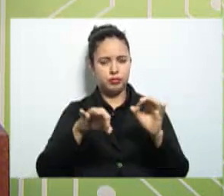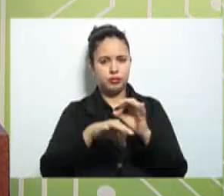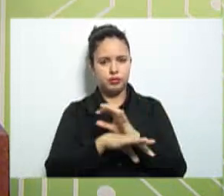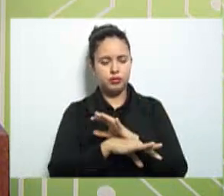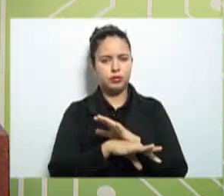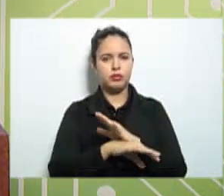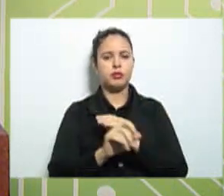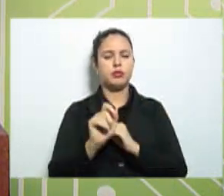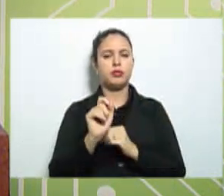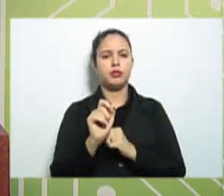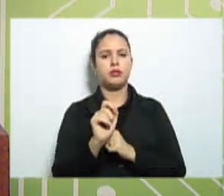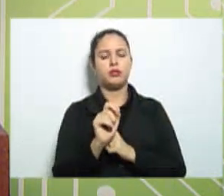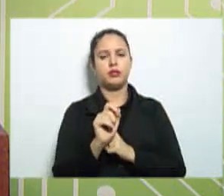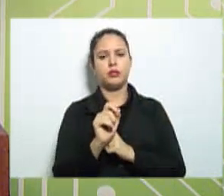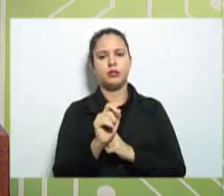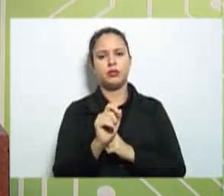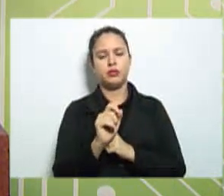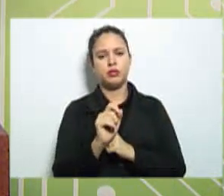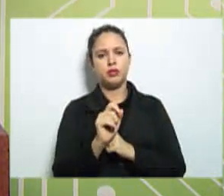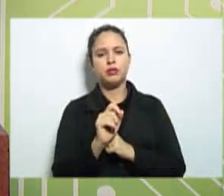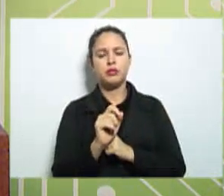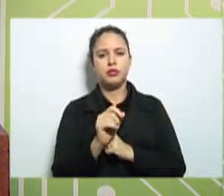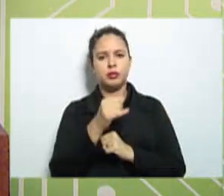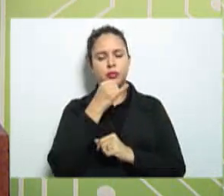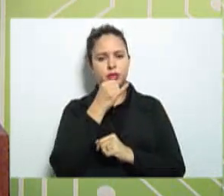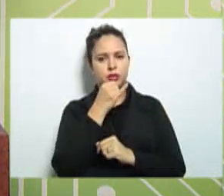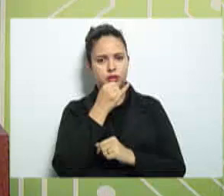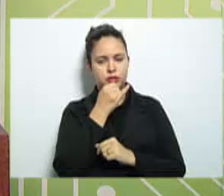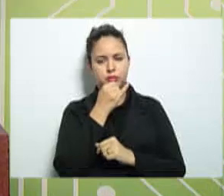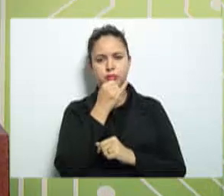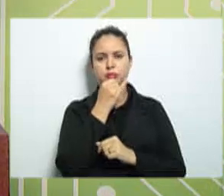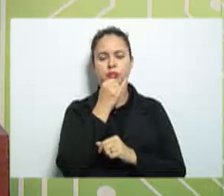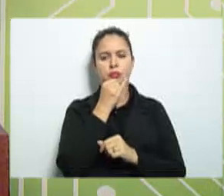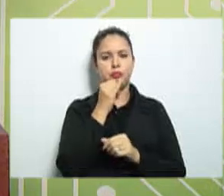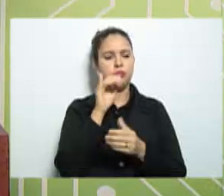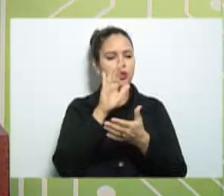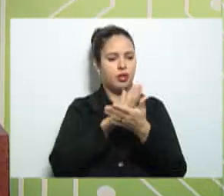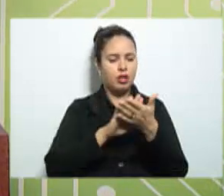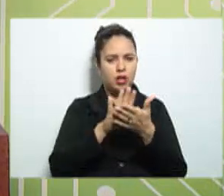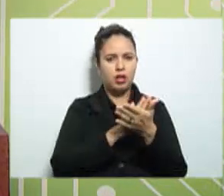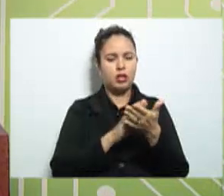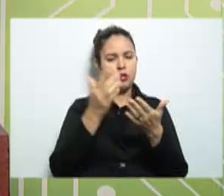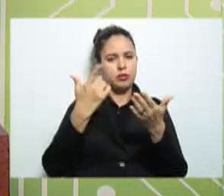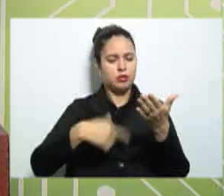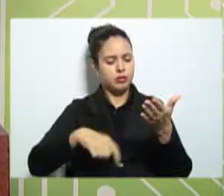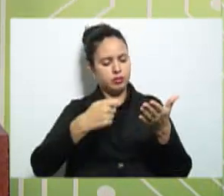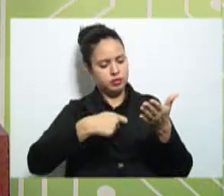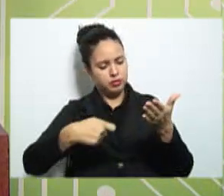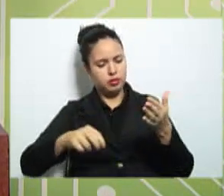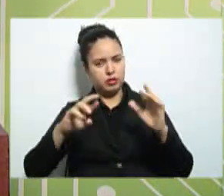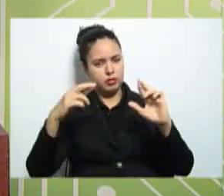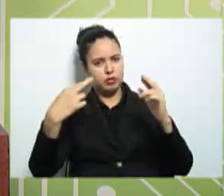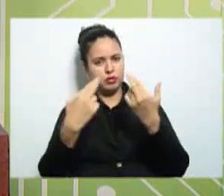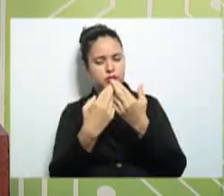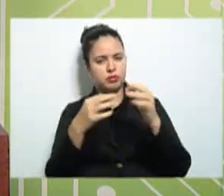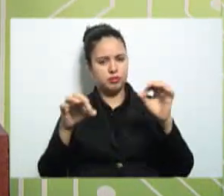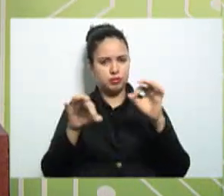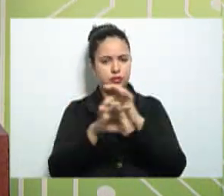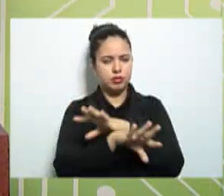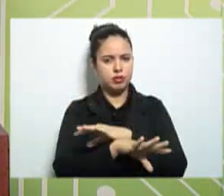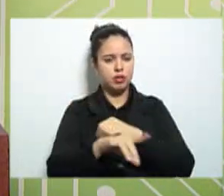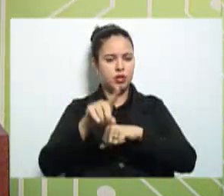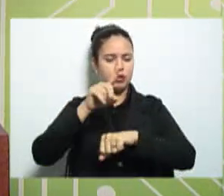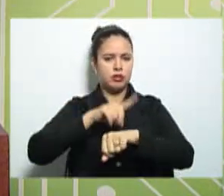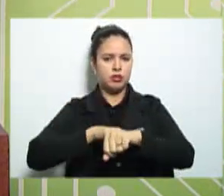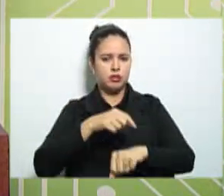ata pode ser nada havendo mais a tratar no momento, a reunião foi encerrada, aí vocês colocam a hora, às